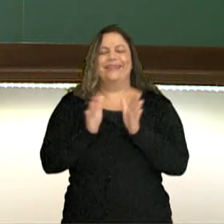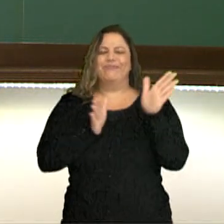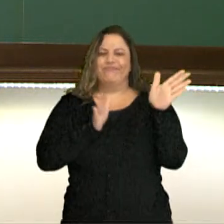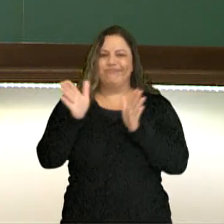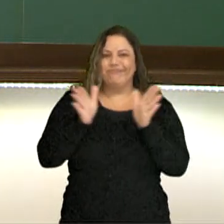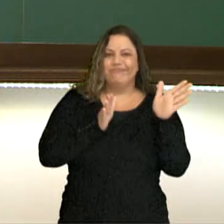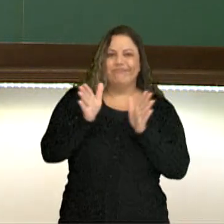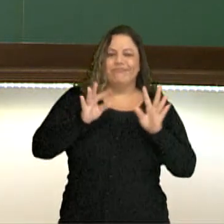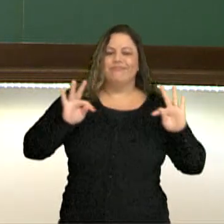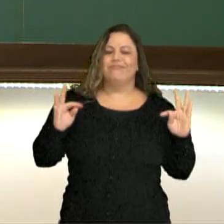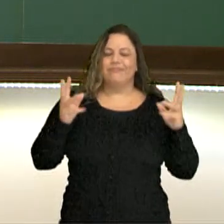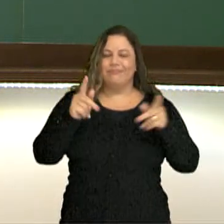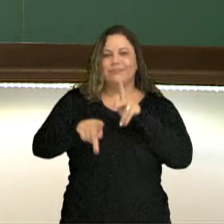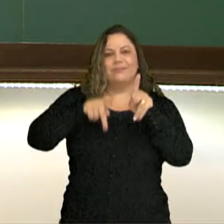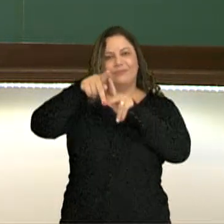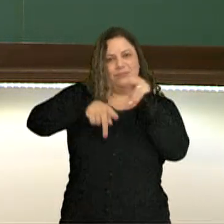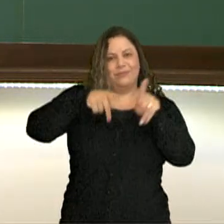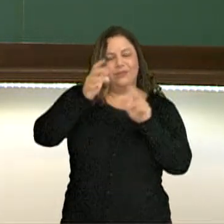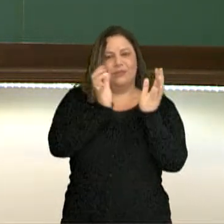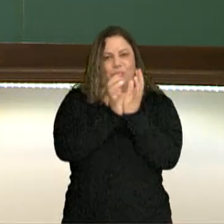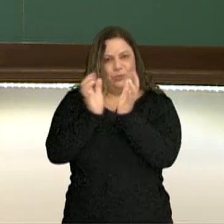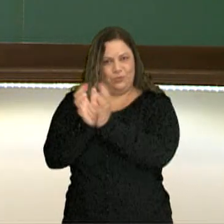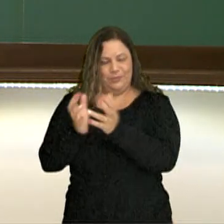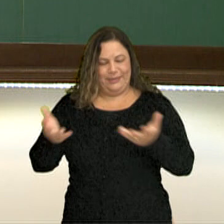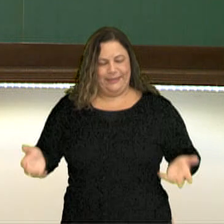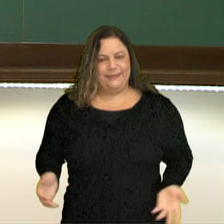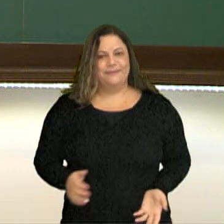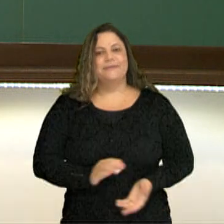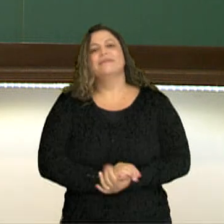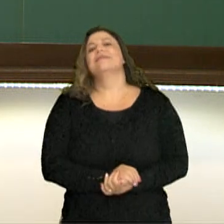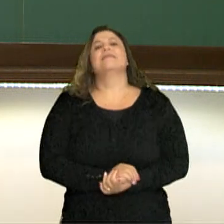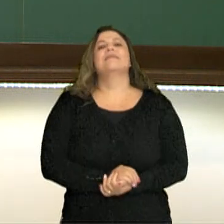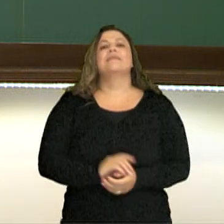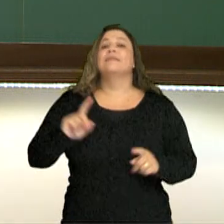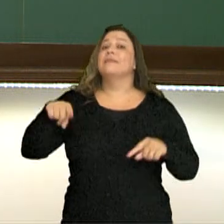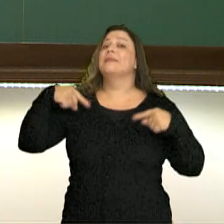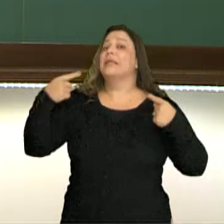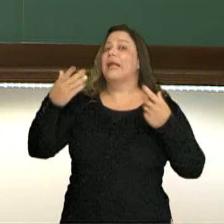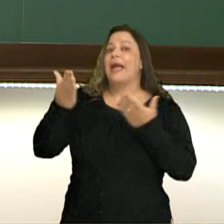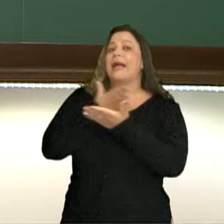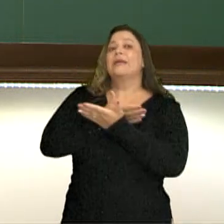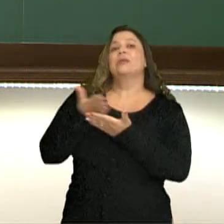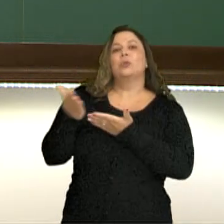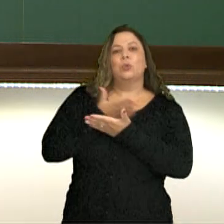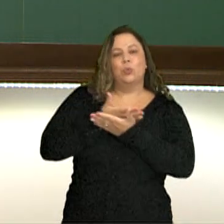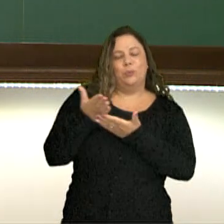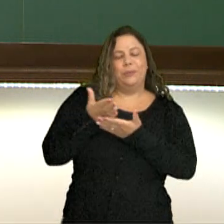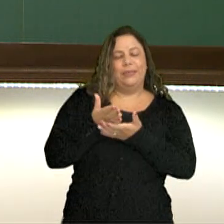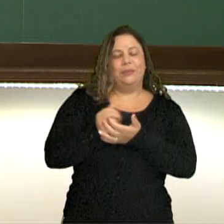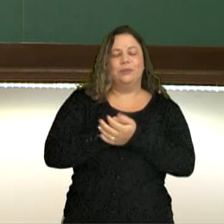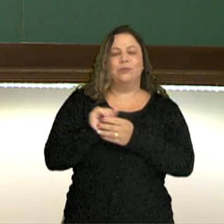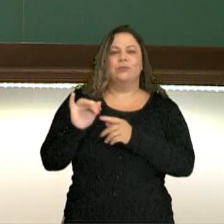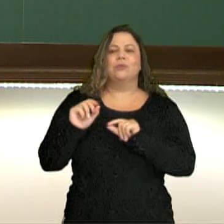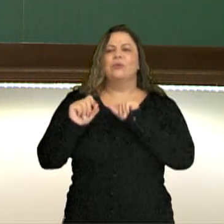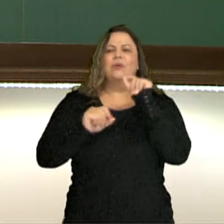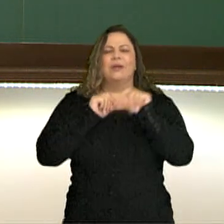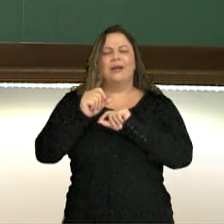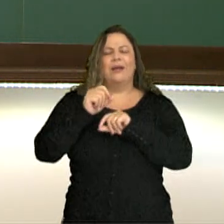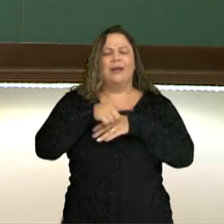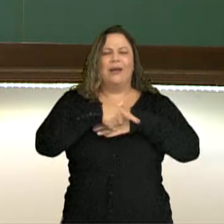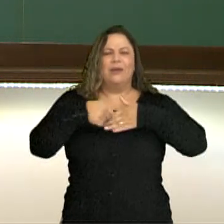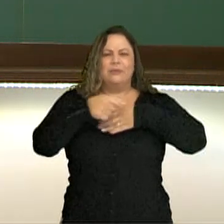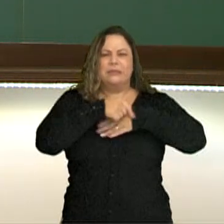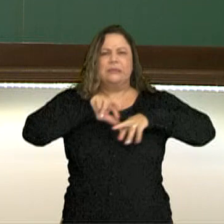para a população, comunidade na época. E aí, gente, no começo os artistas questionavam, será que a fotografia